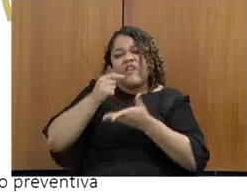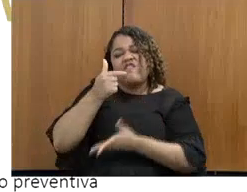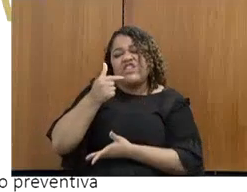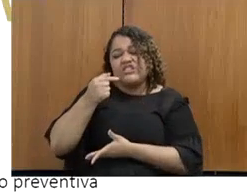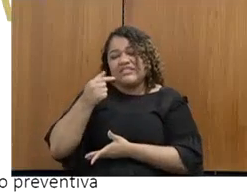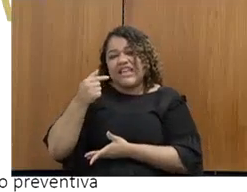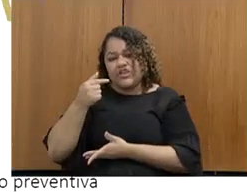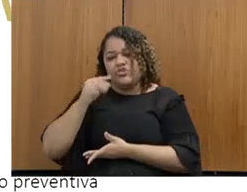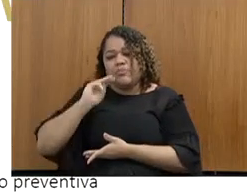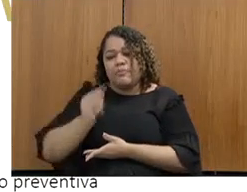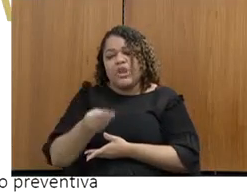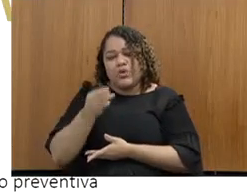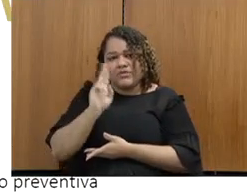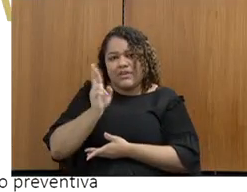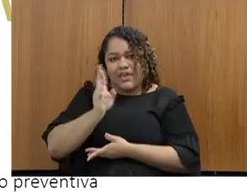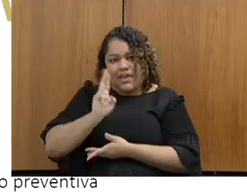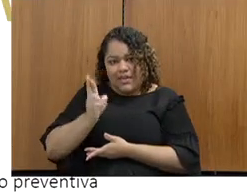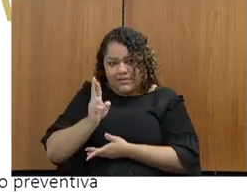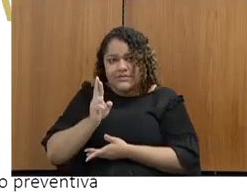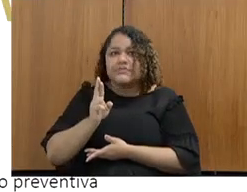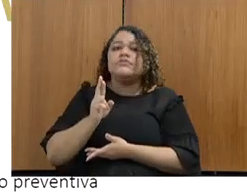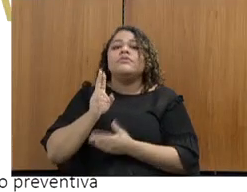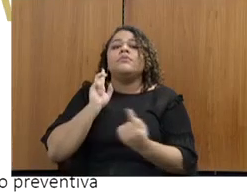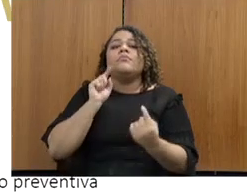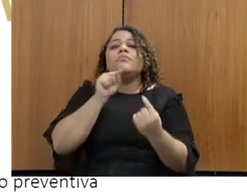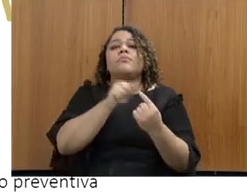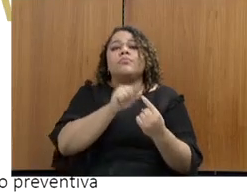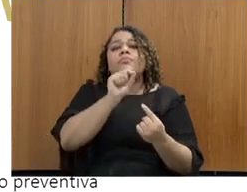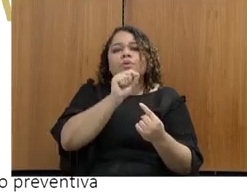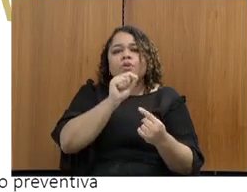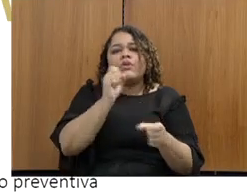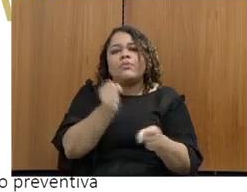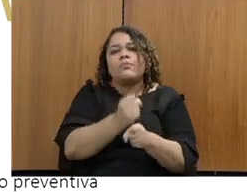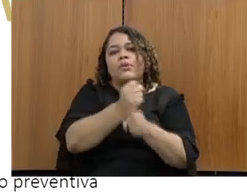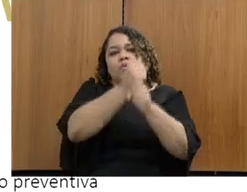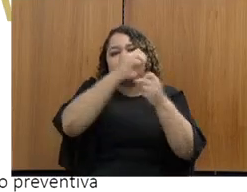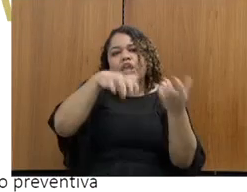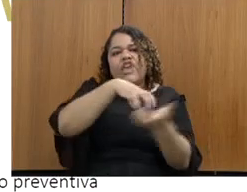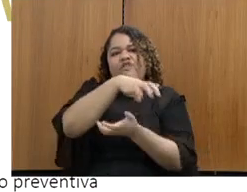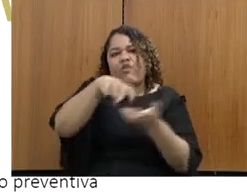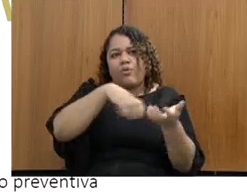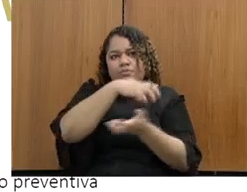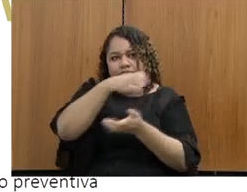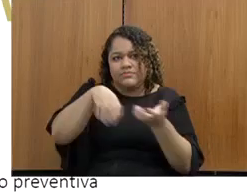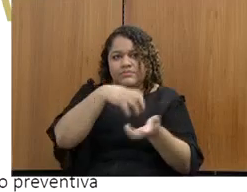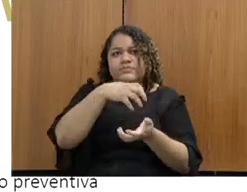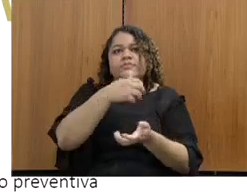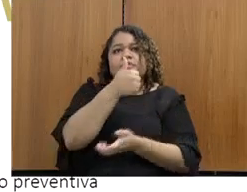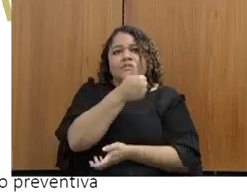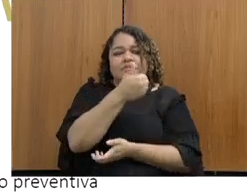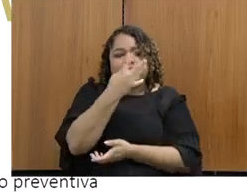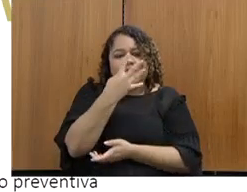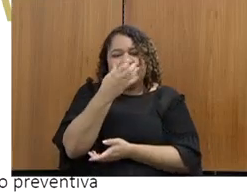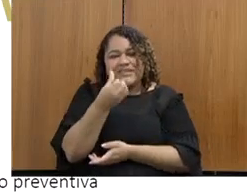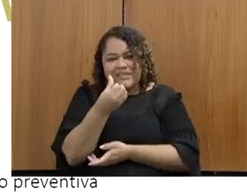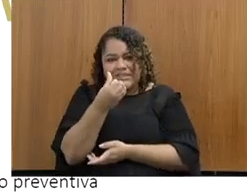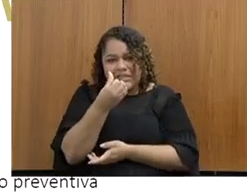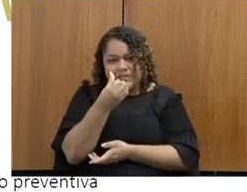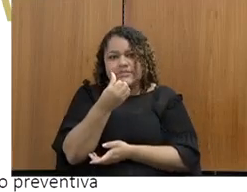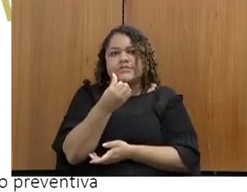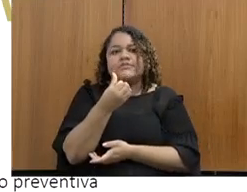destinados a reestruturação de 146 unidades da Polícia Civil nesse intervalo de 2022 a